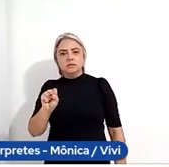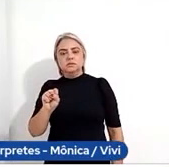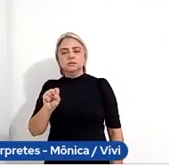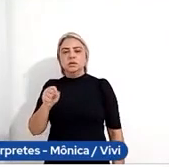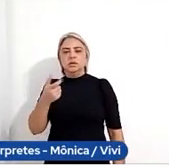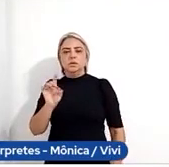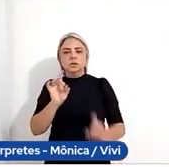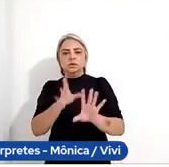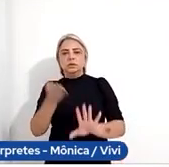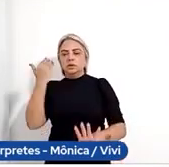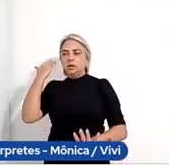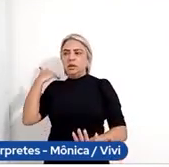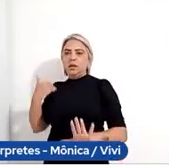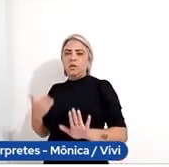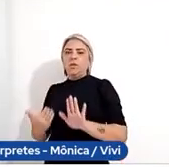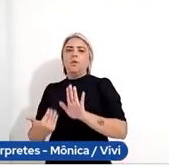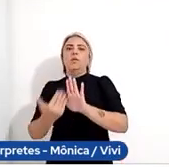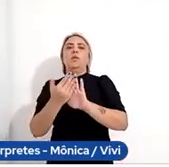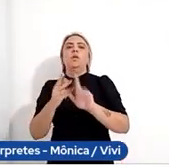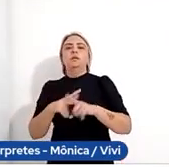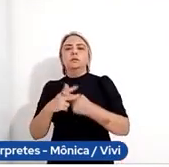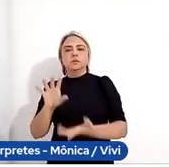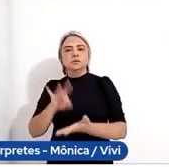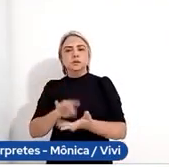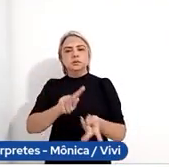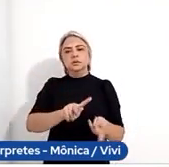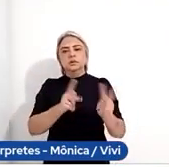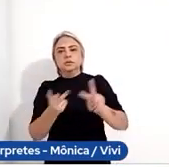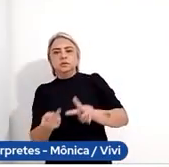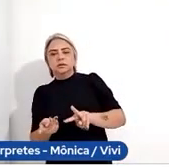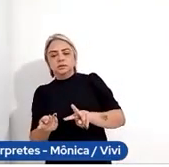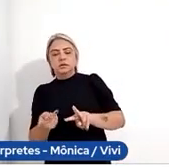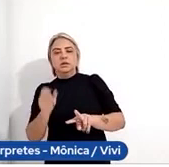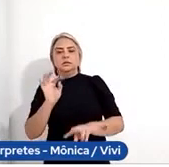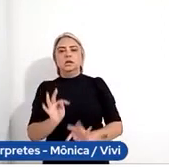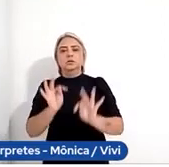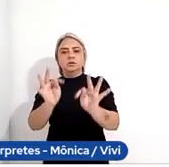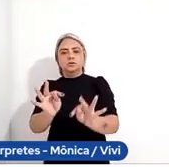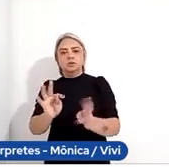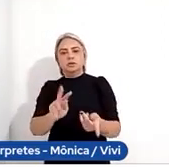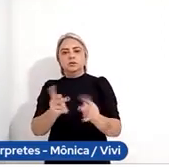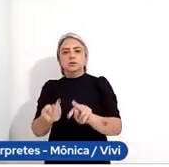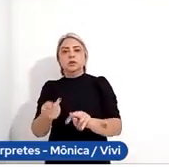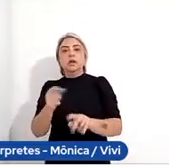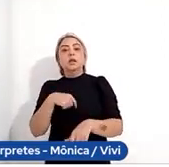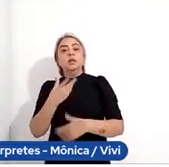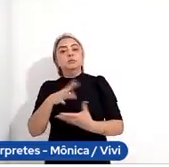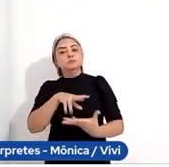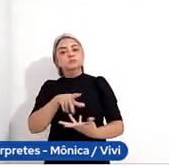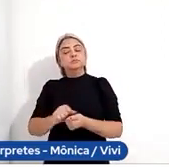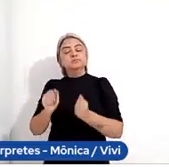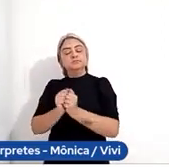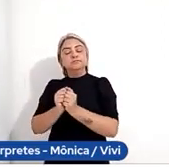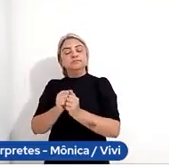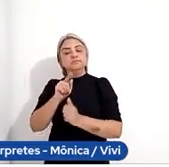deixar nenhum para trás por meio de instrumentos realistas de transferência de tecnologia que tragam o resto do mundo para junto